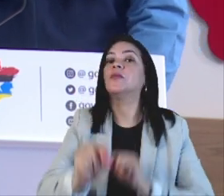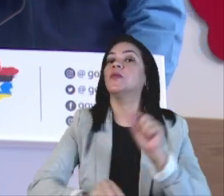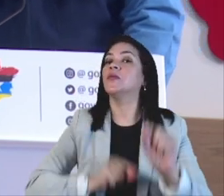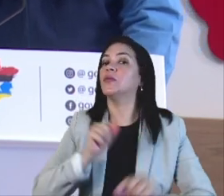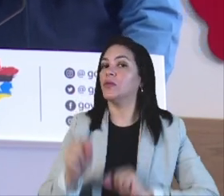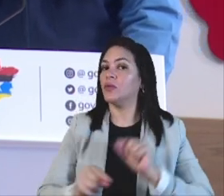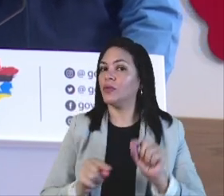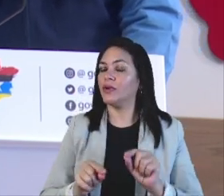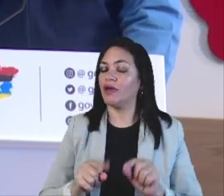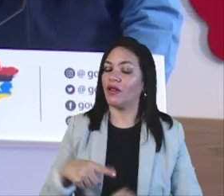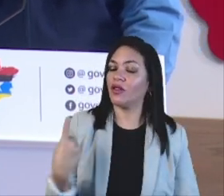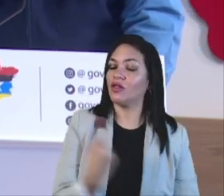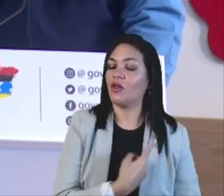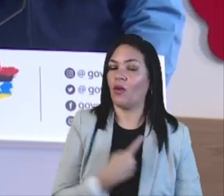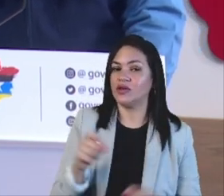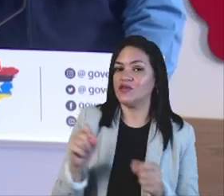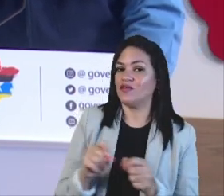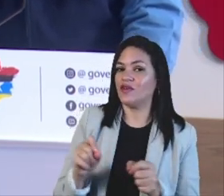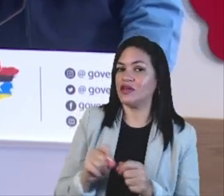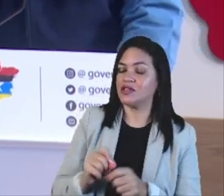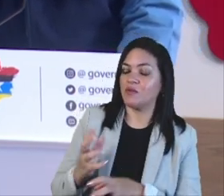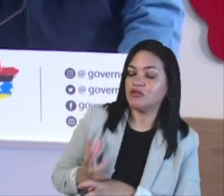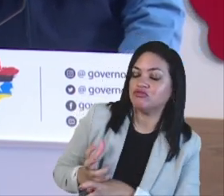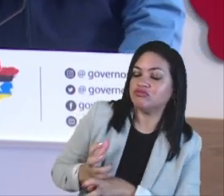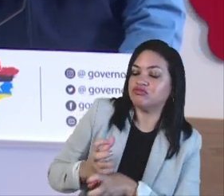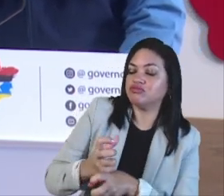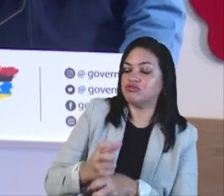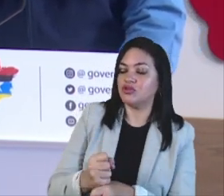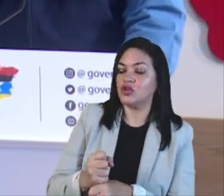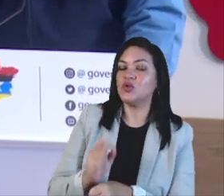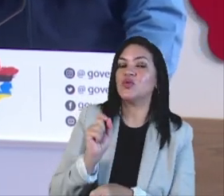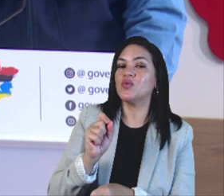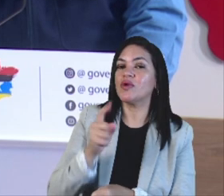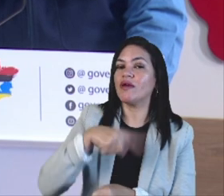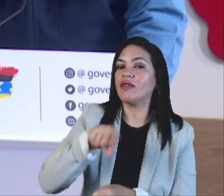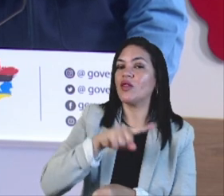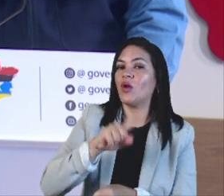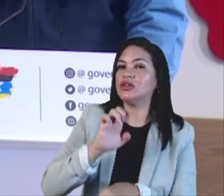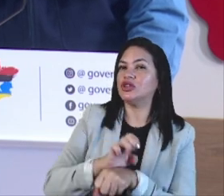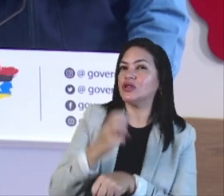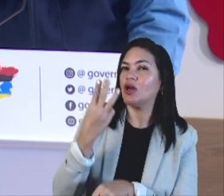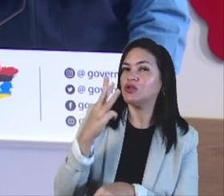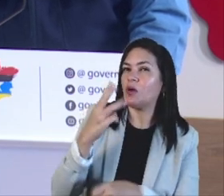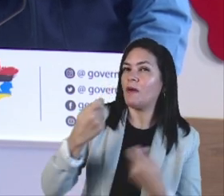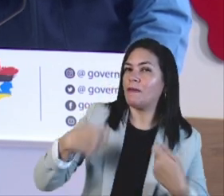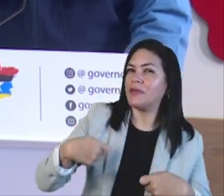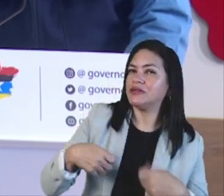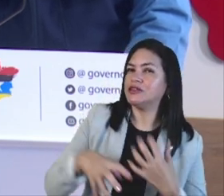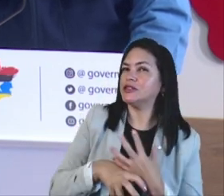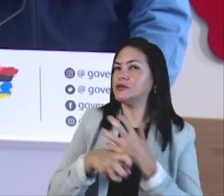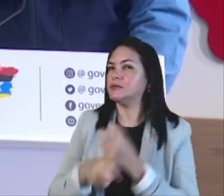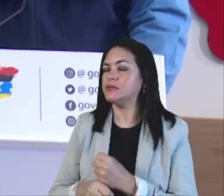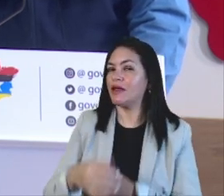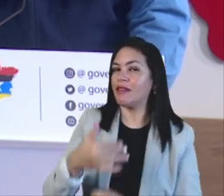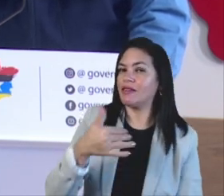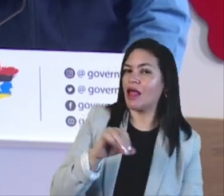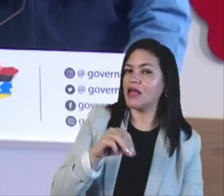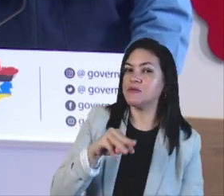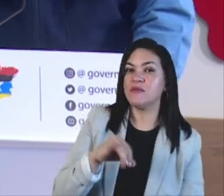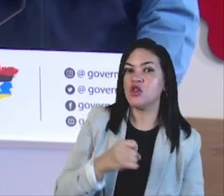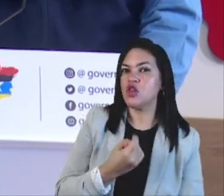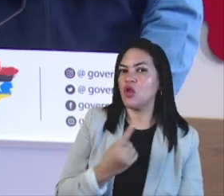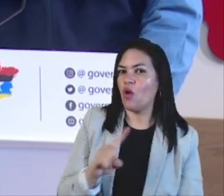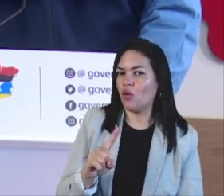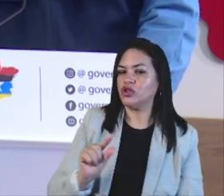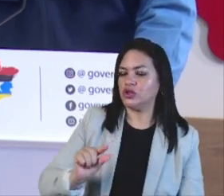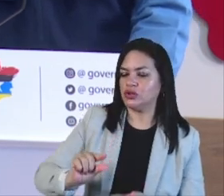nós fazemos a conta de que o nosso Estado precisa de algo em torno de 10 milhões de